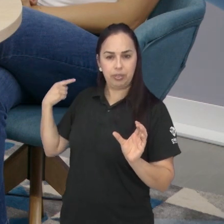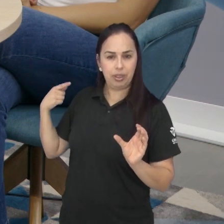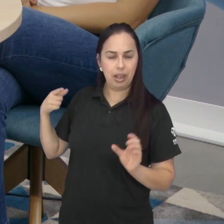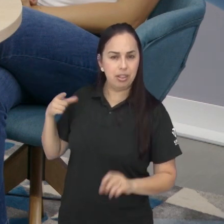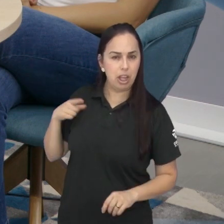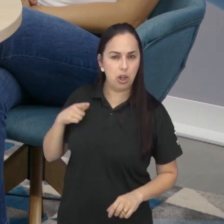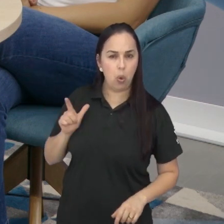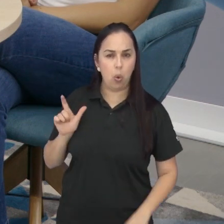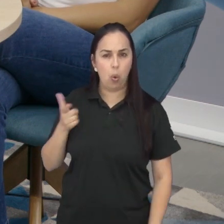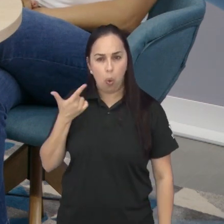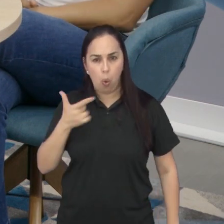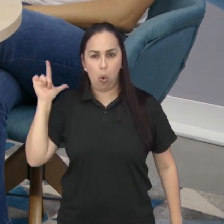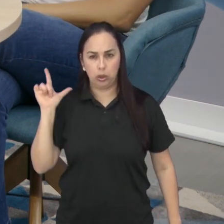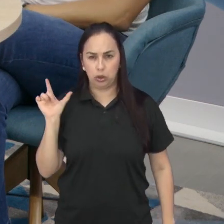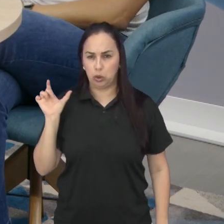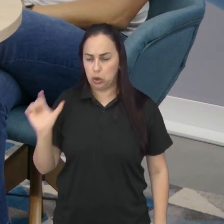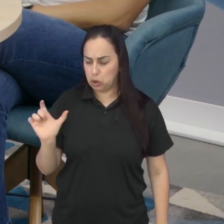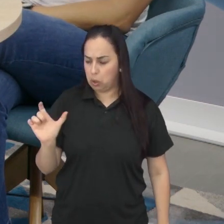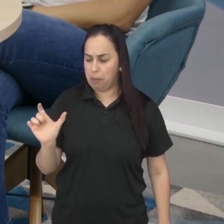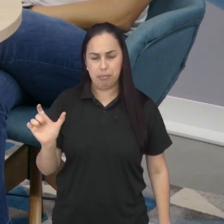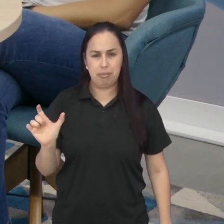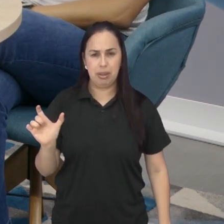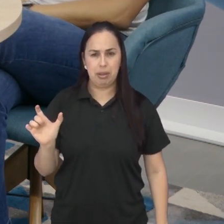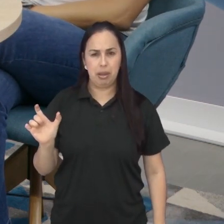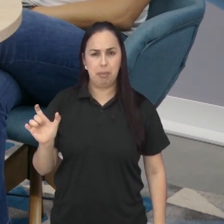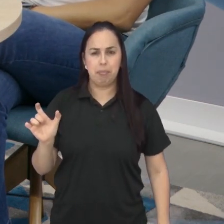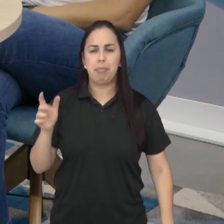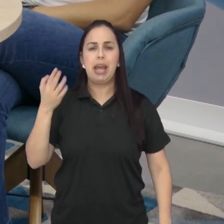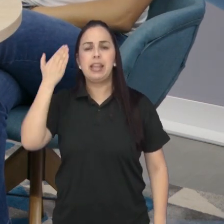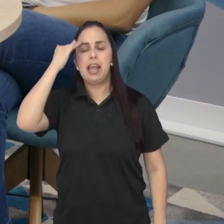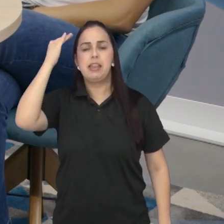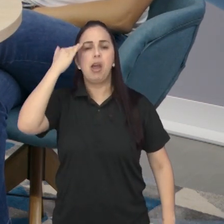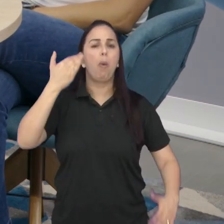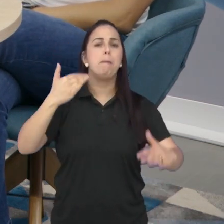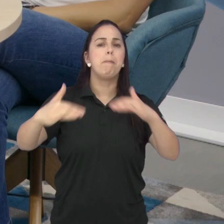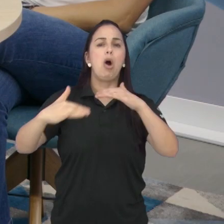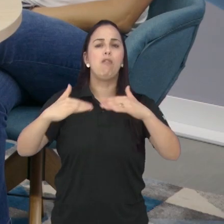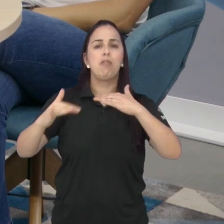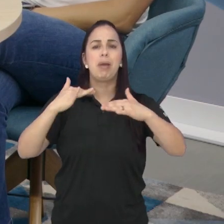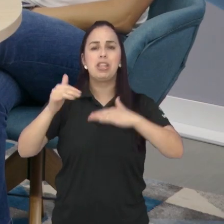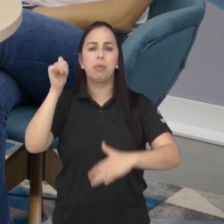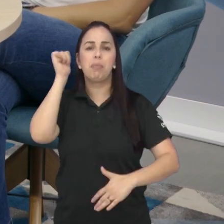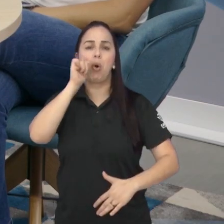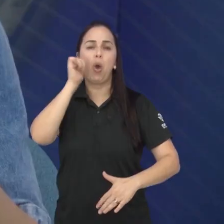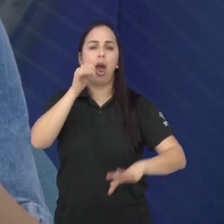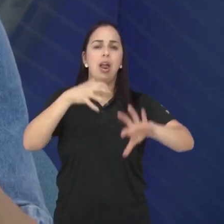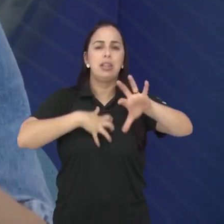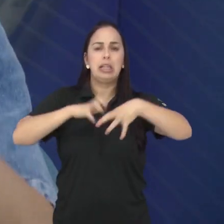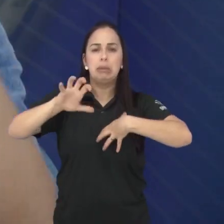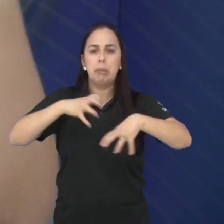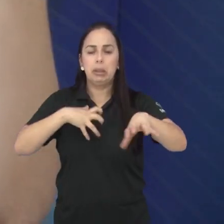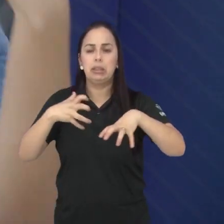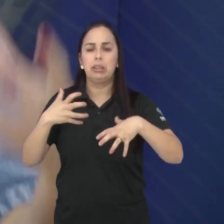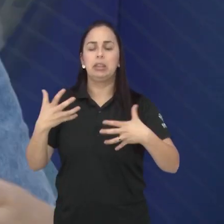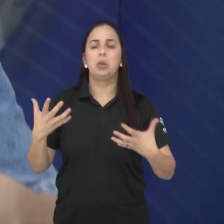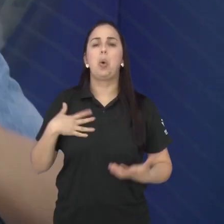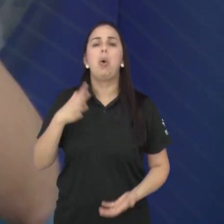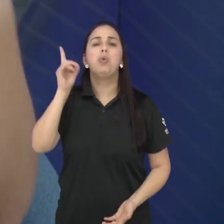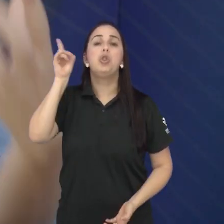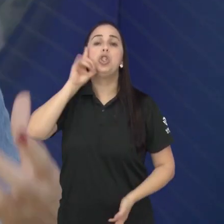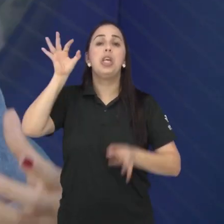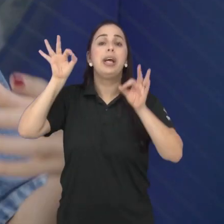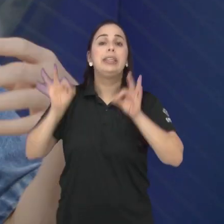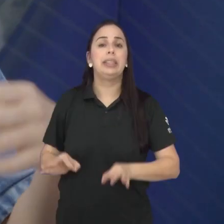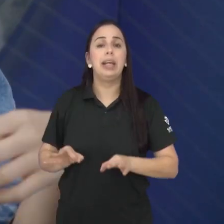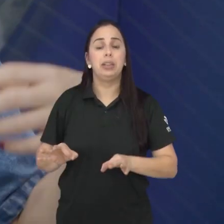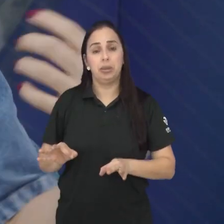um outro nome específico para esse movimento, para a gente tentar entender quando que, assim, teve uma data específica, um